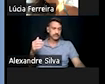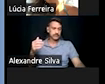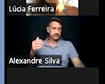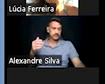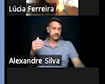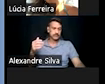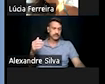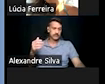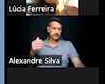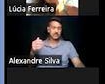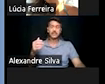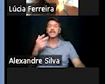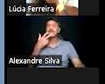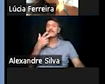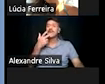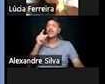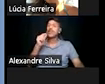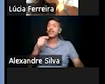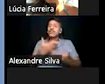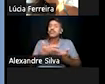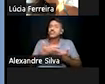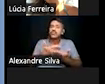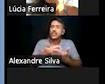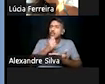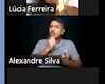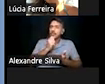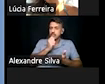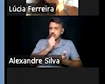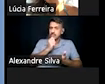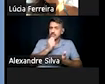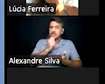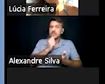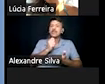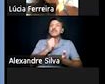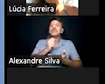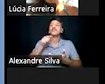ser paleontólogas, não vão estudar, mas estão dando a sua contribuição para a ciência.